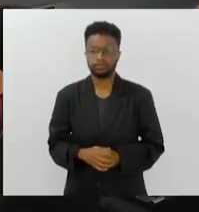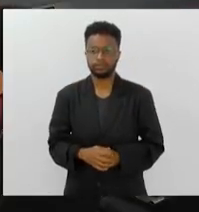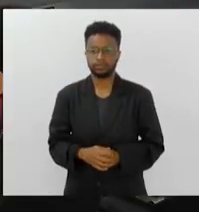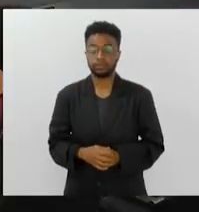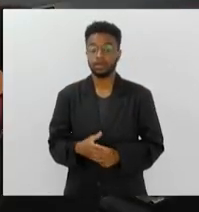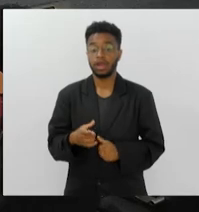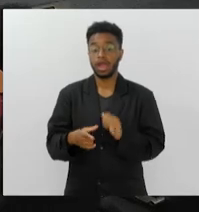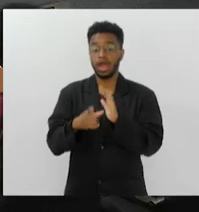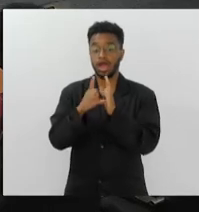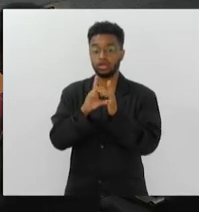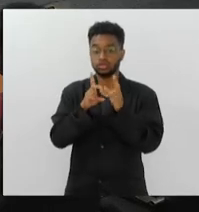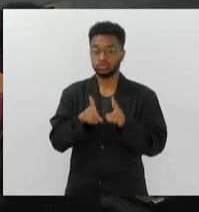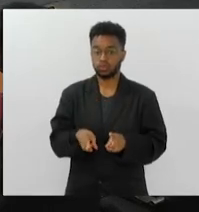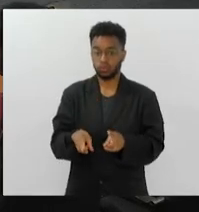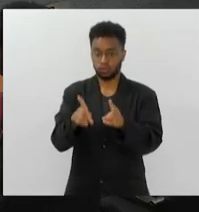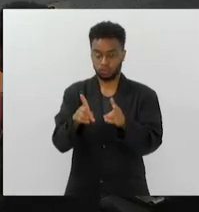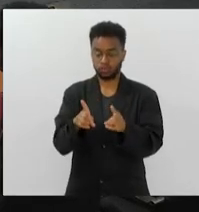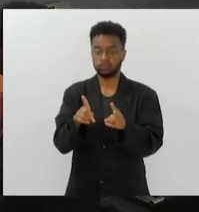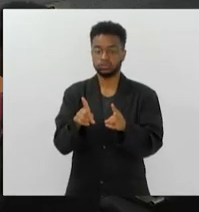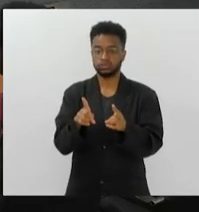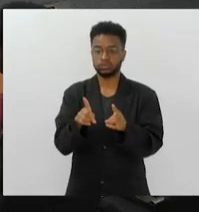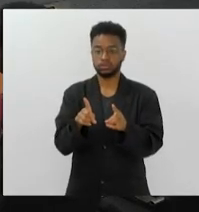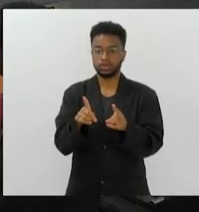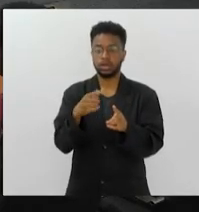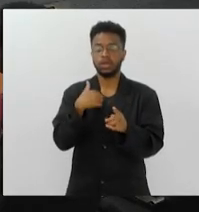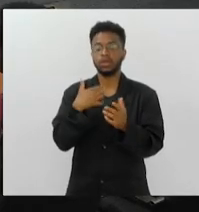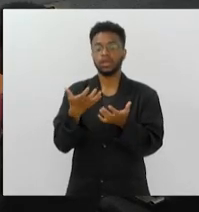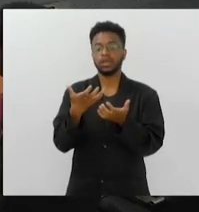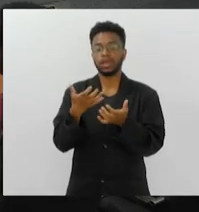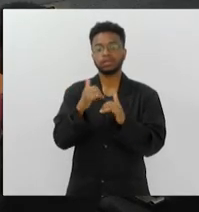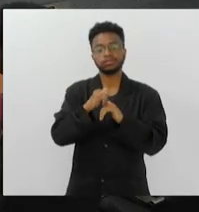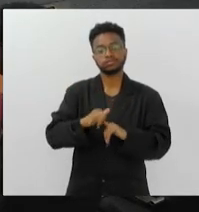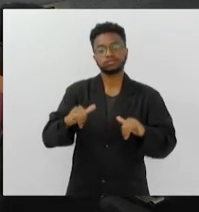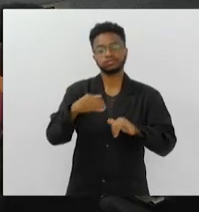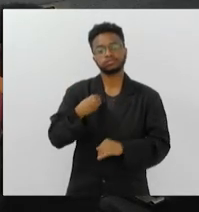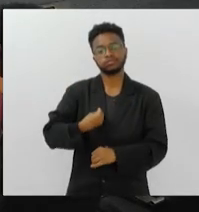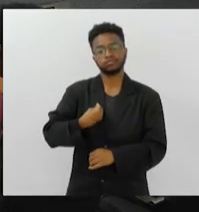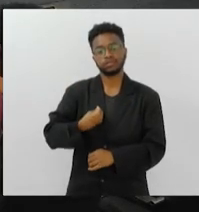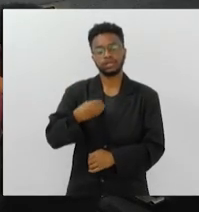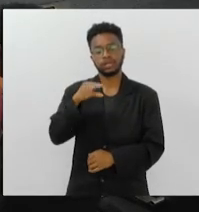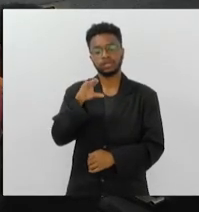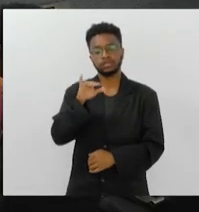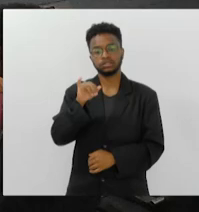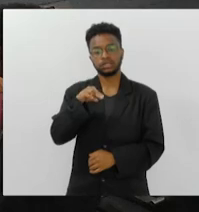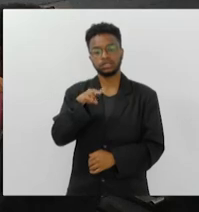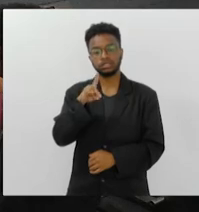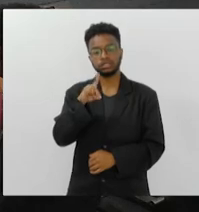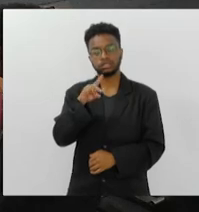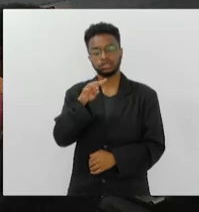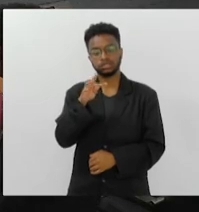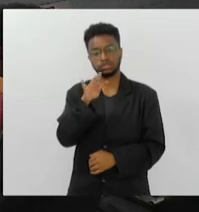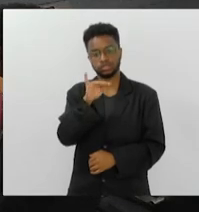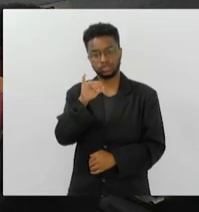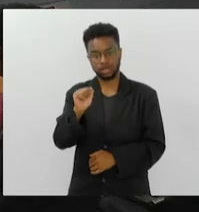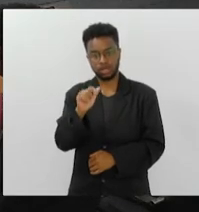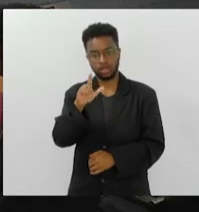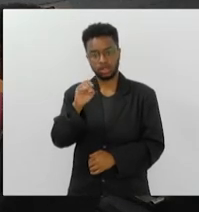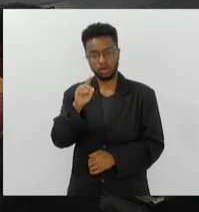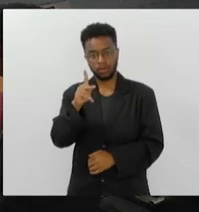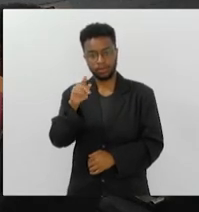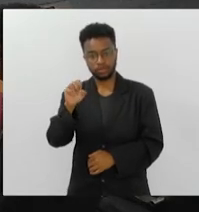Antes de darmos prosseguimento à sessão, quero registrar a presença aqui da doutora Cíntia Lopes, procuradora regional do